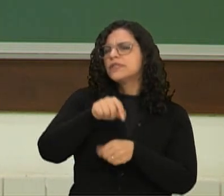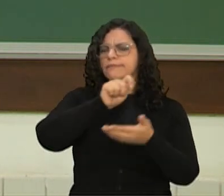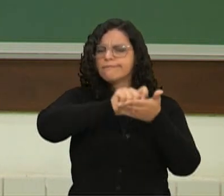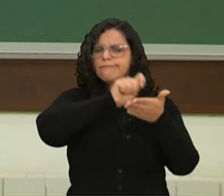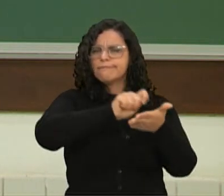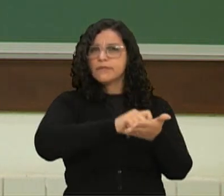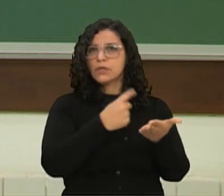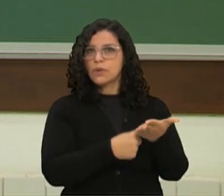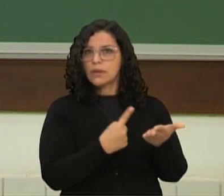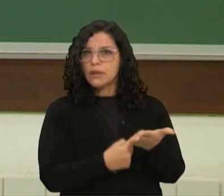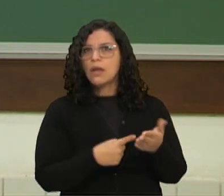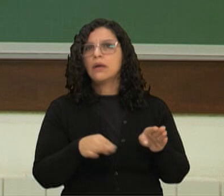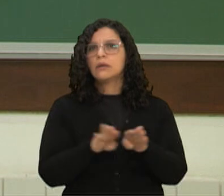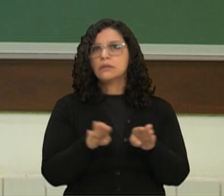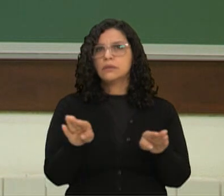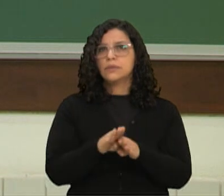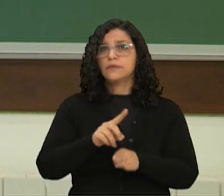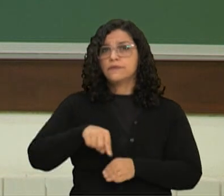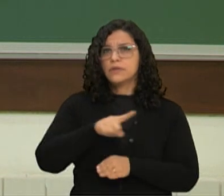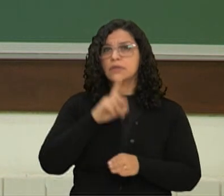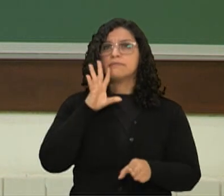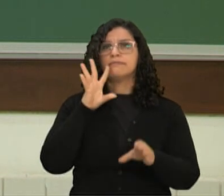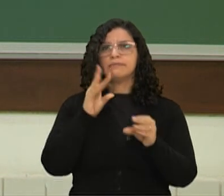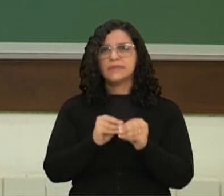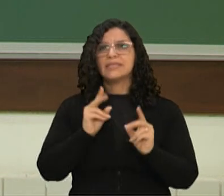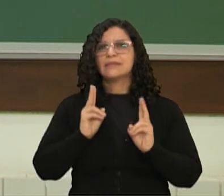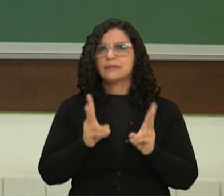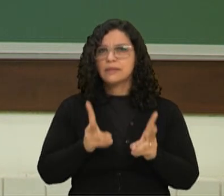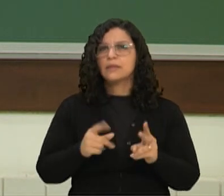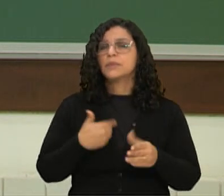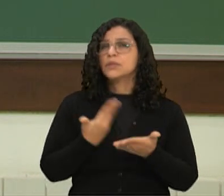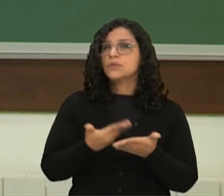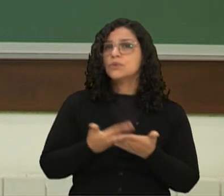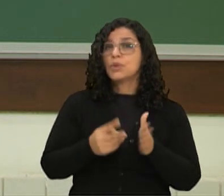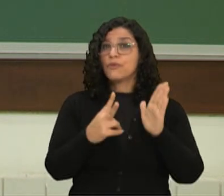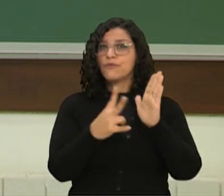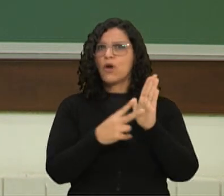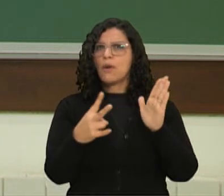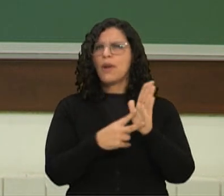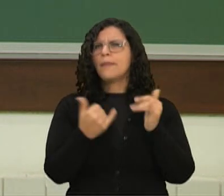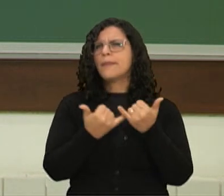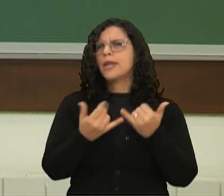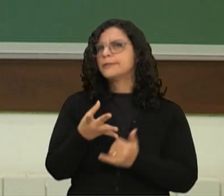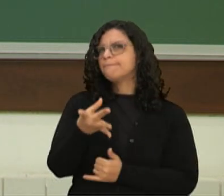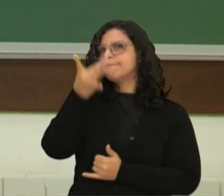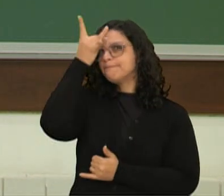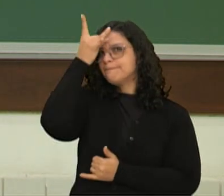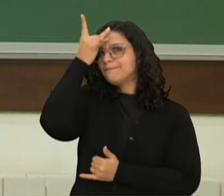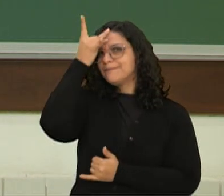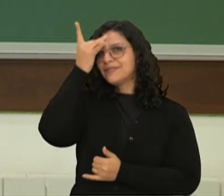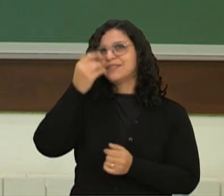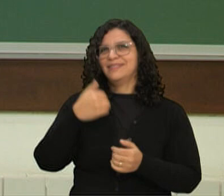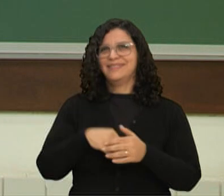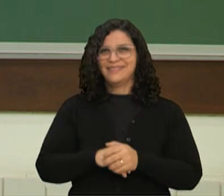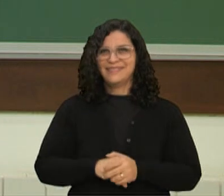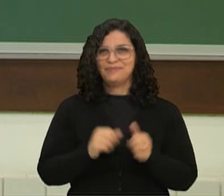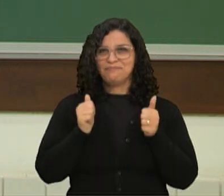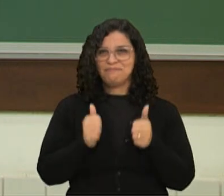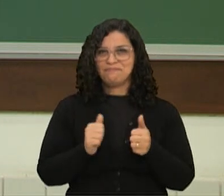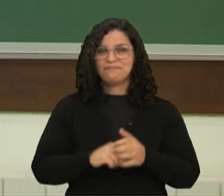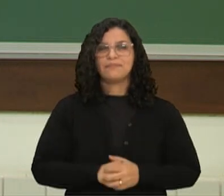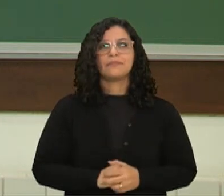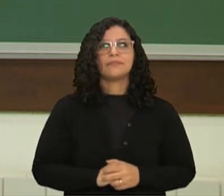no caderno, que vocês revisem sempre, para que o vocabulário fique aí presente com vocês, certo?